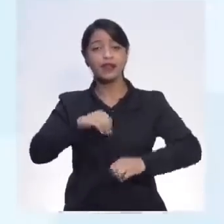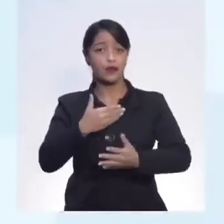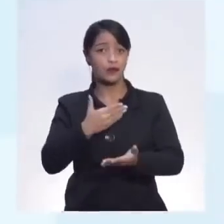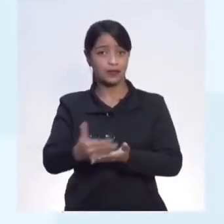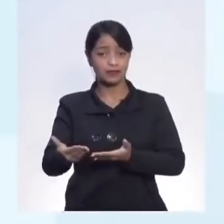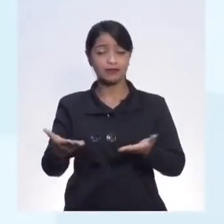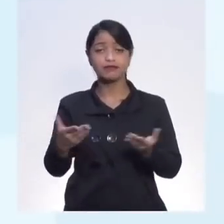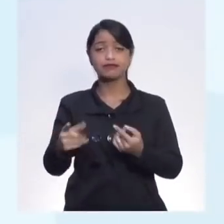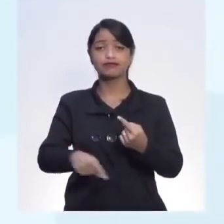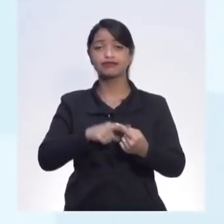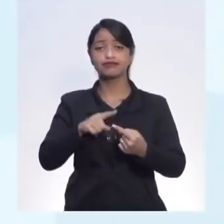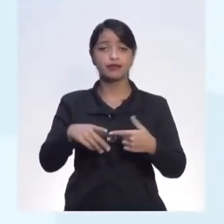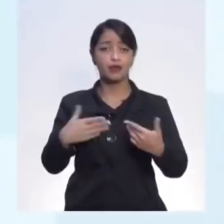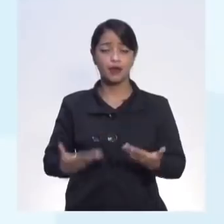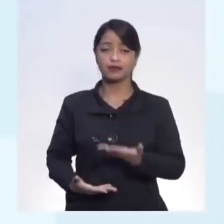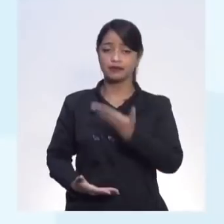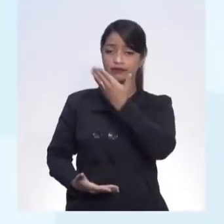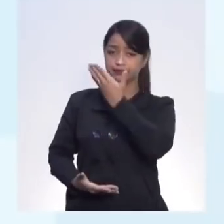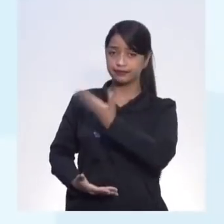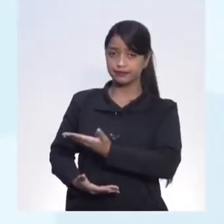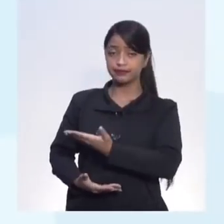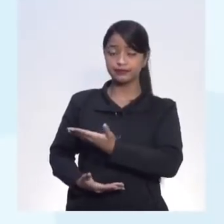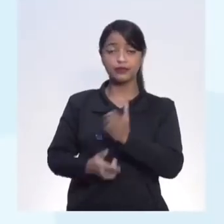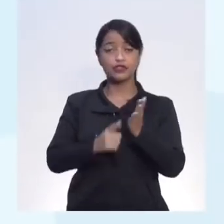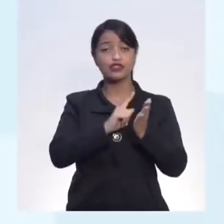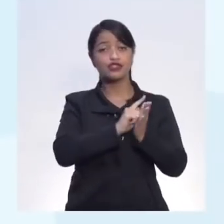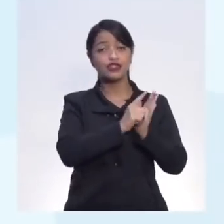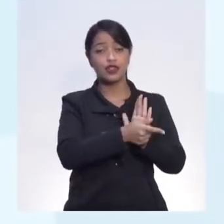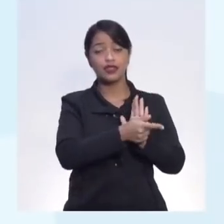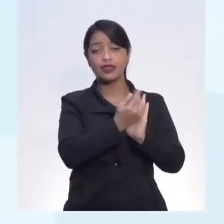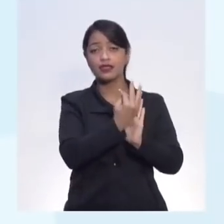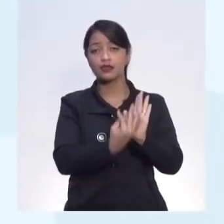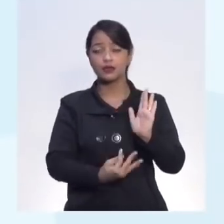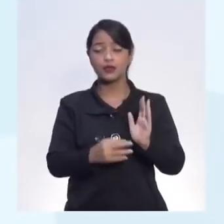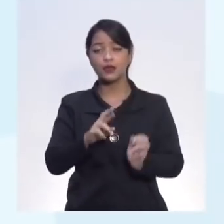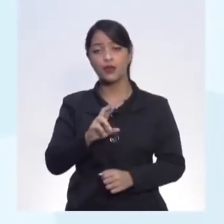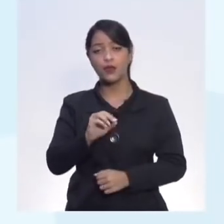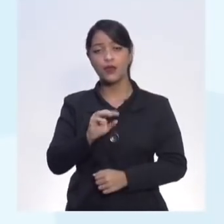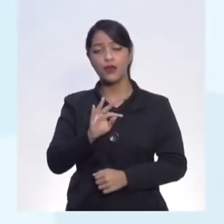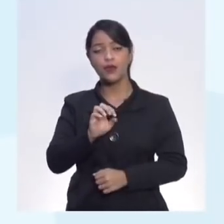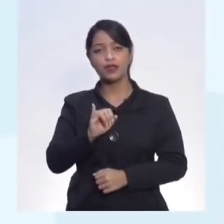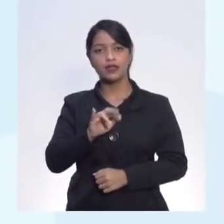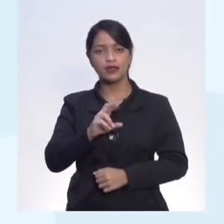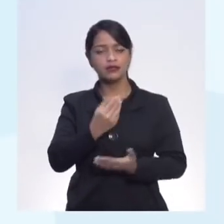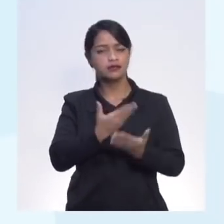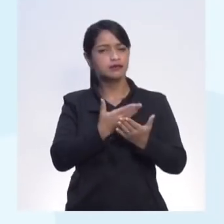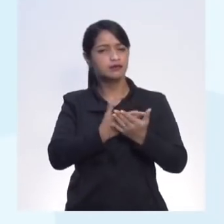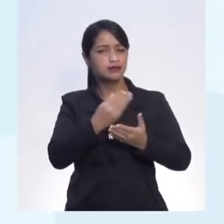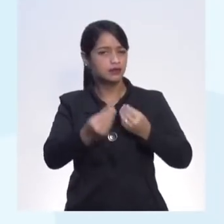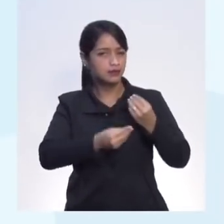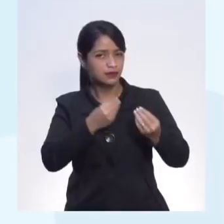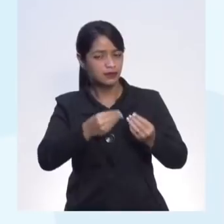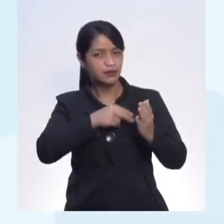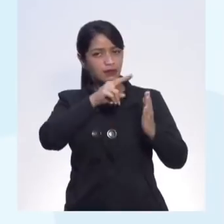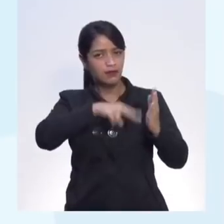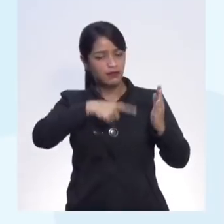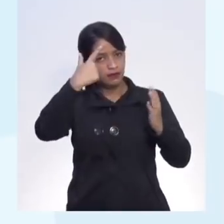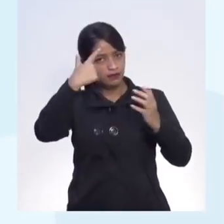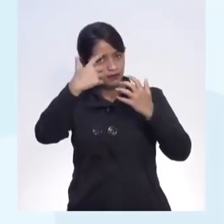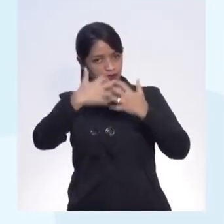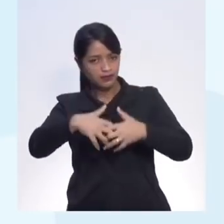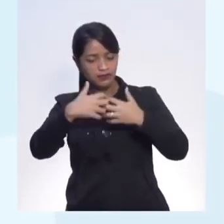tela. Estudar o gênero textual roteiro por meio de interpretação textual, elementos